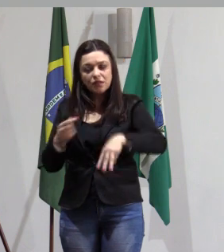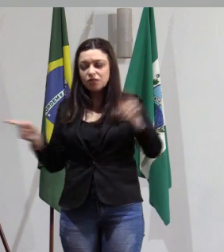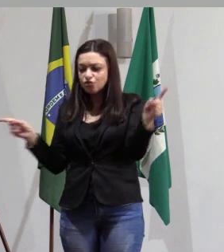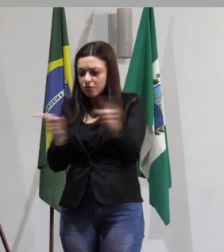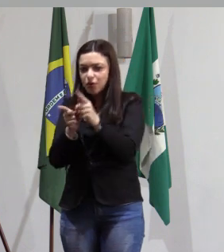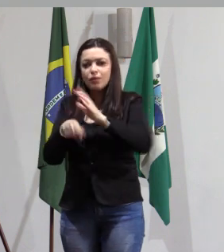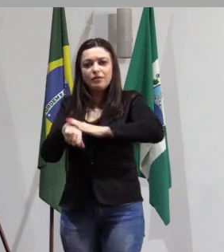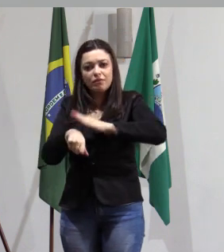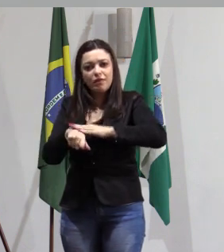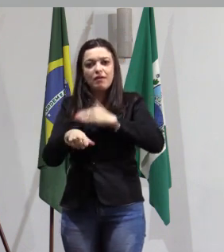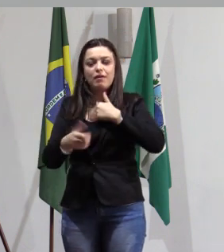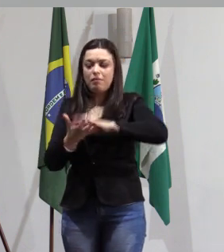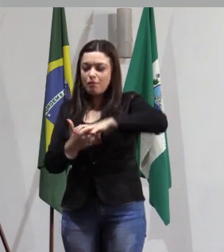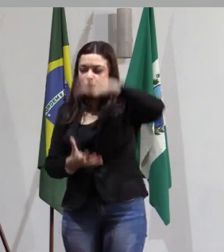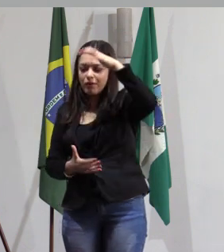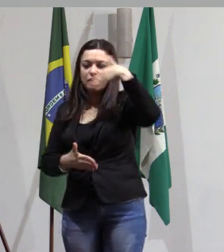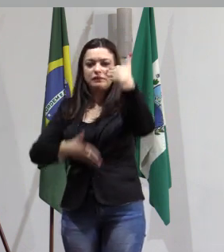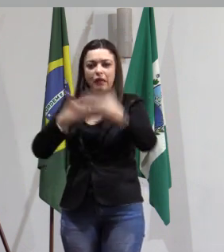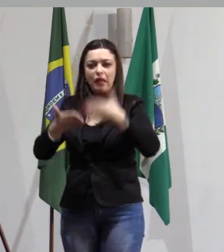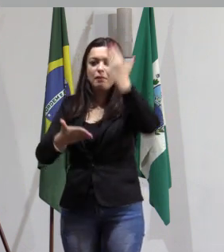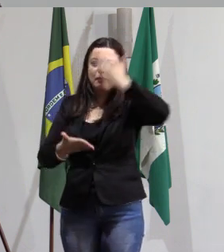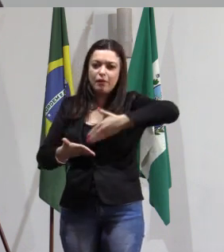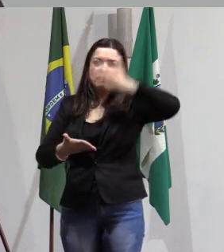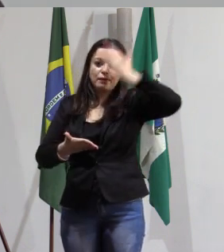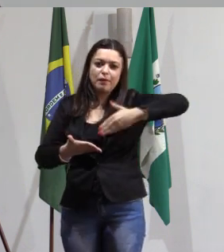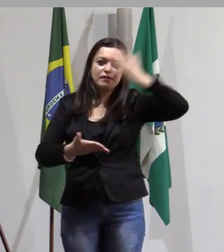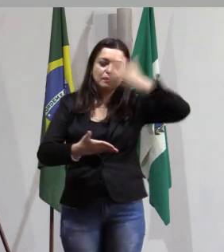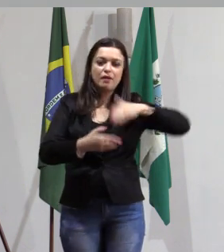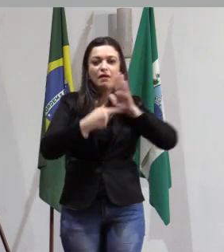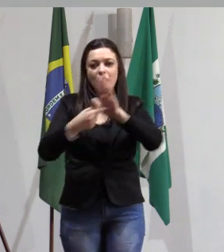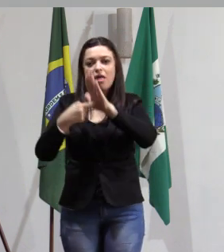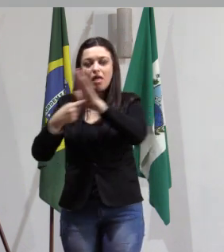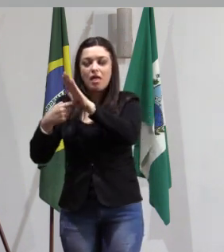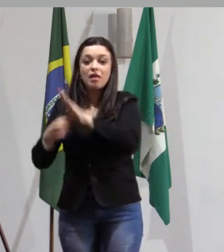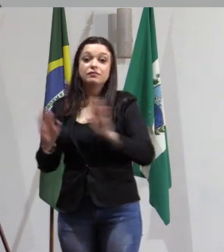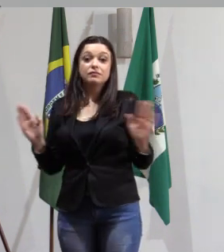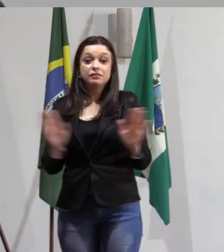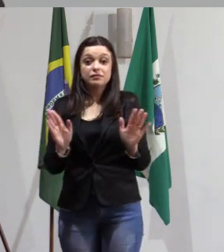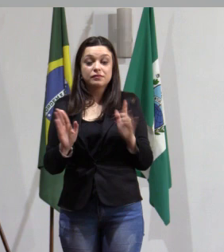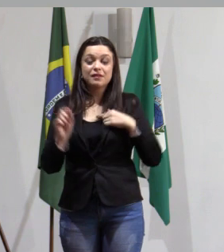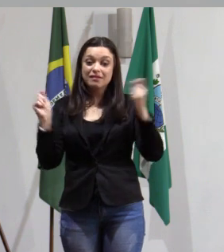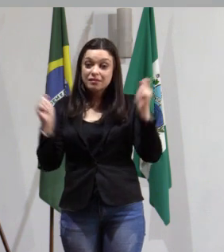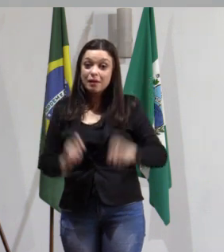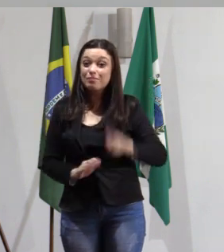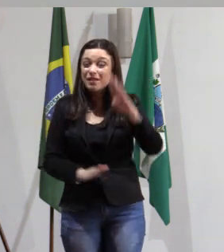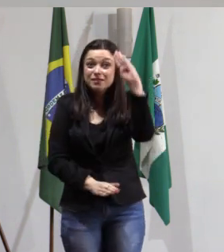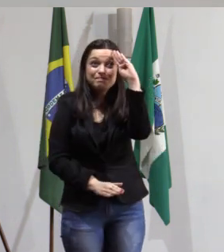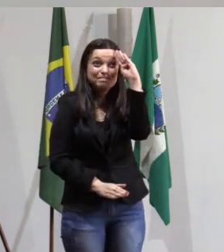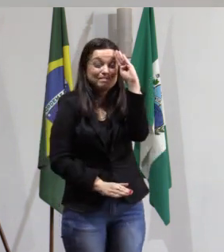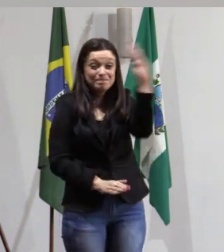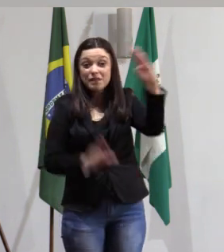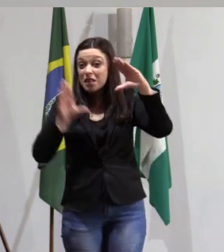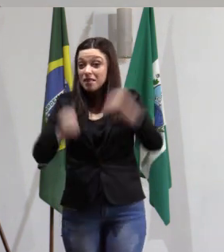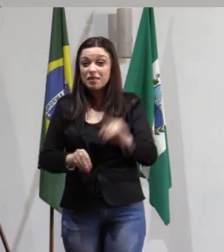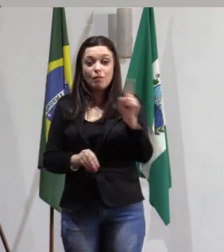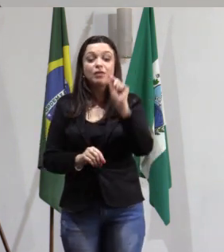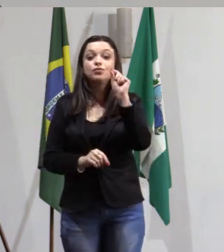jamais colocar em questão, nunca colocando em questão, o nosso caráter público e gratuito. Isso é evidente.